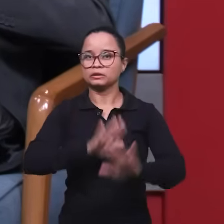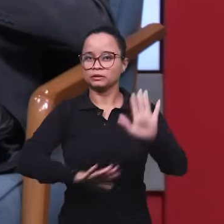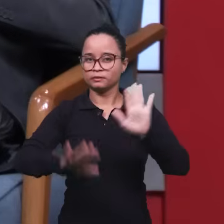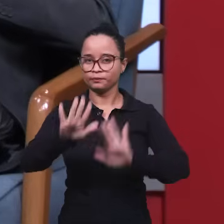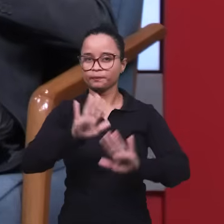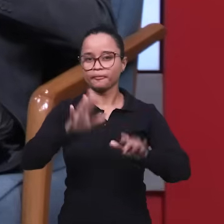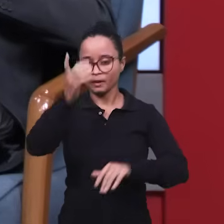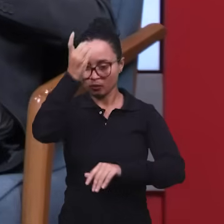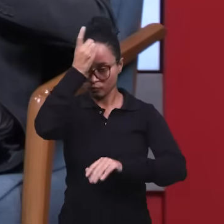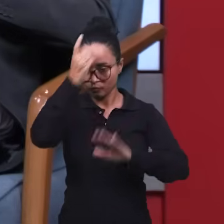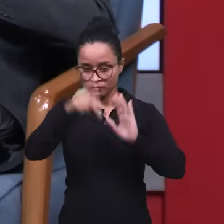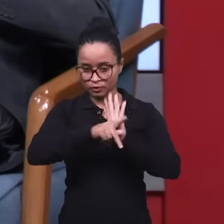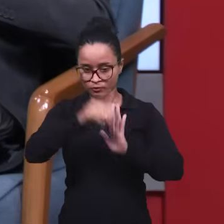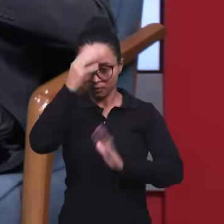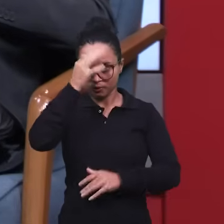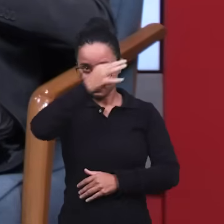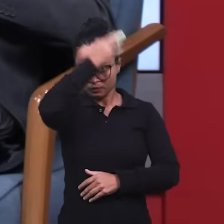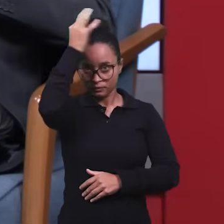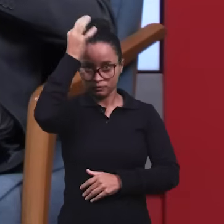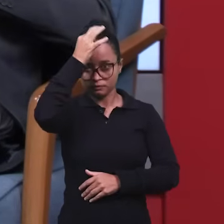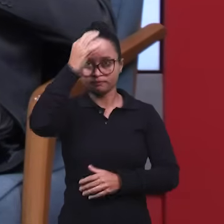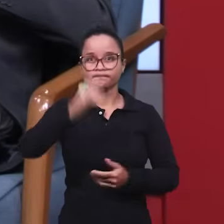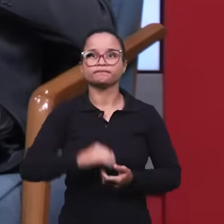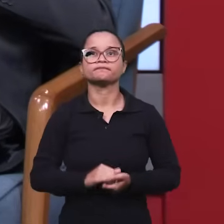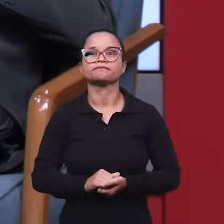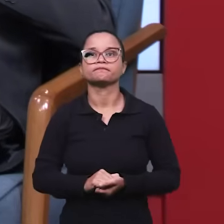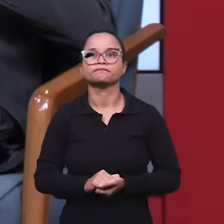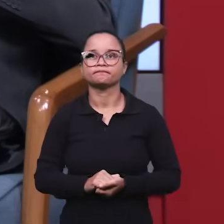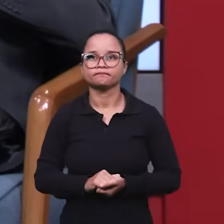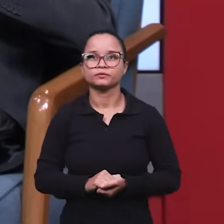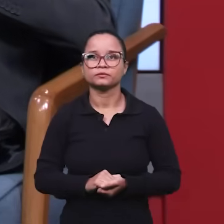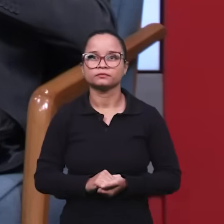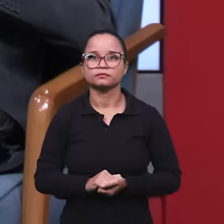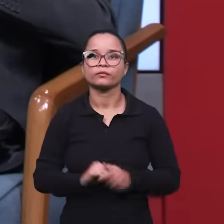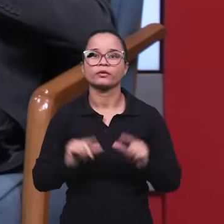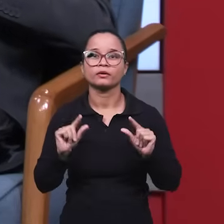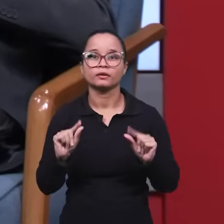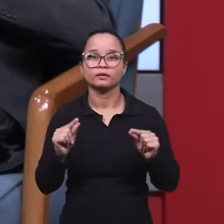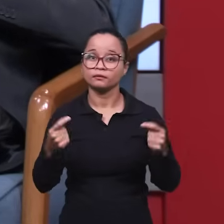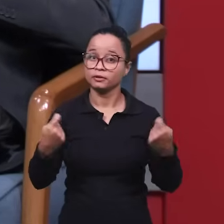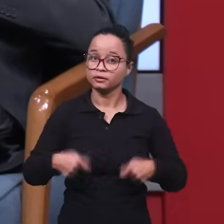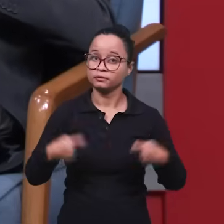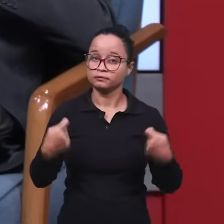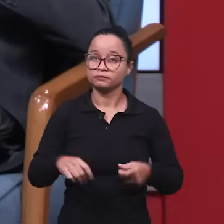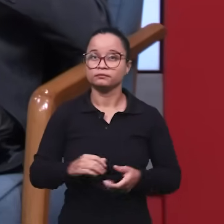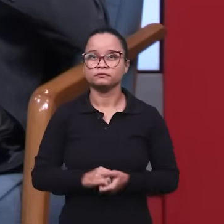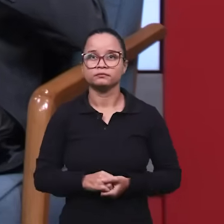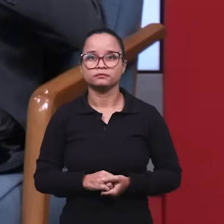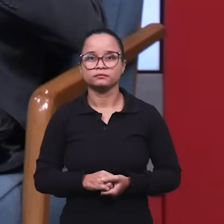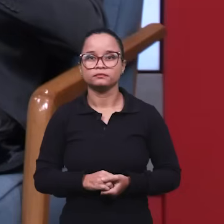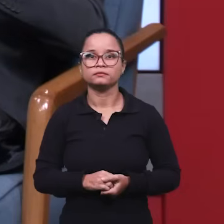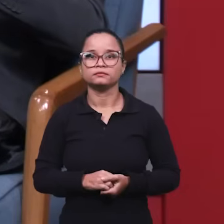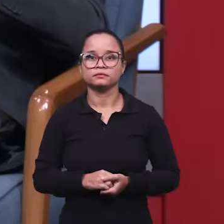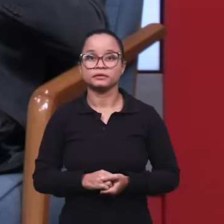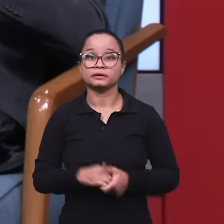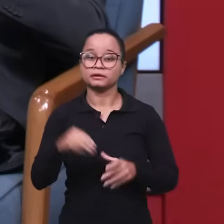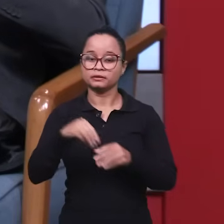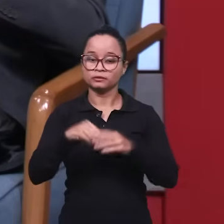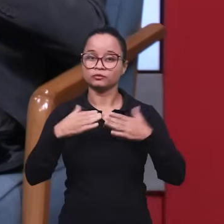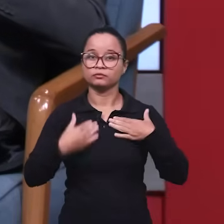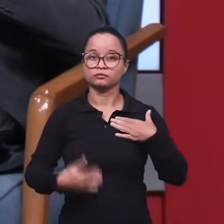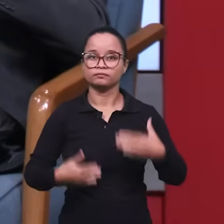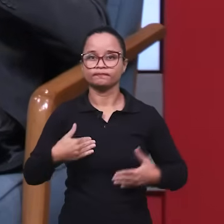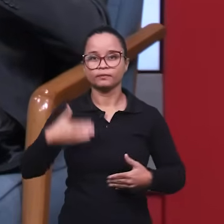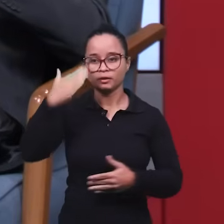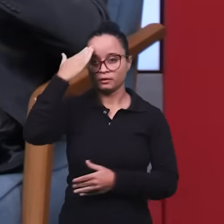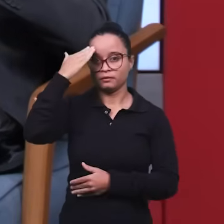cuidado com o dom espiritual, porque ele carece de ser trabalhado no corpo.